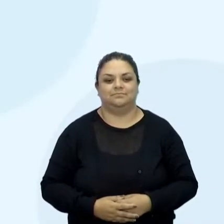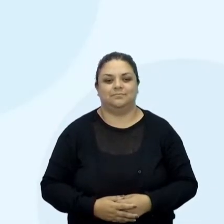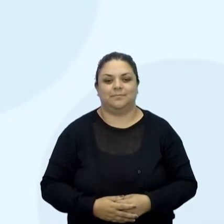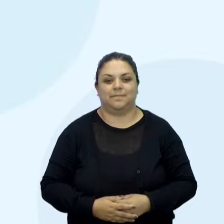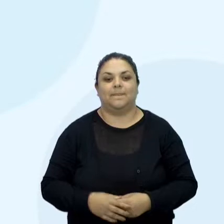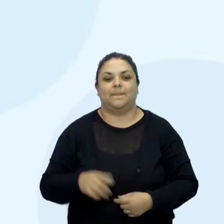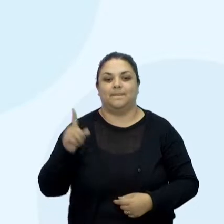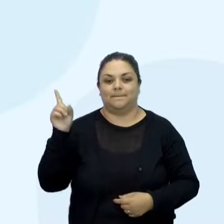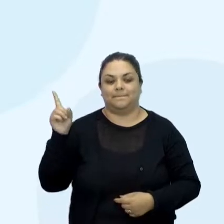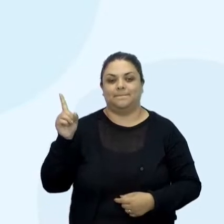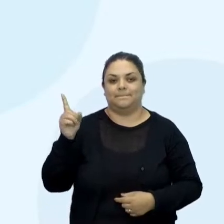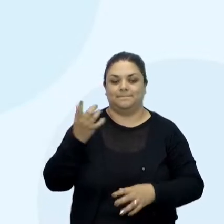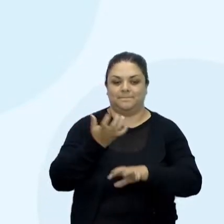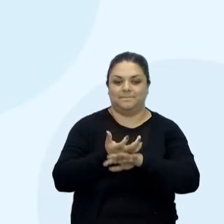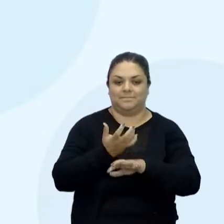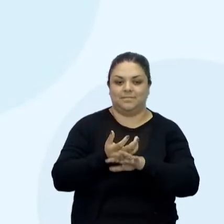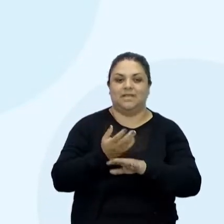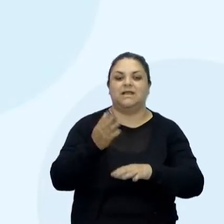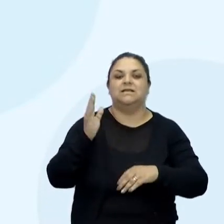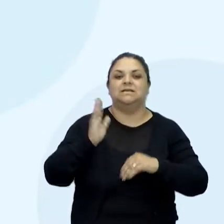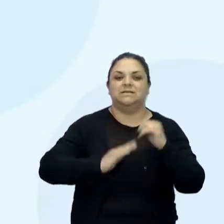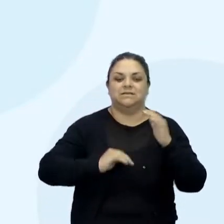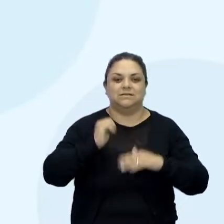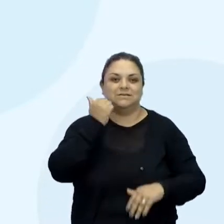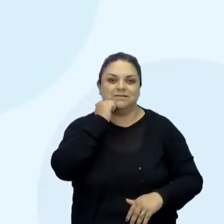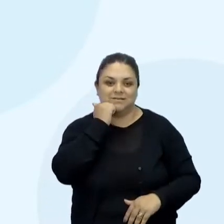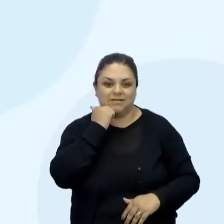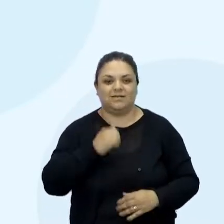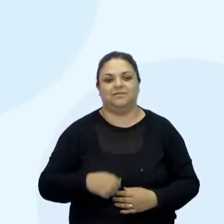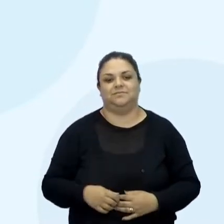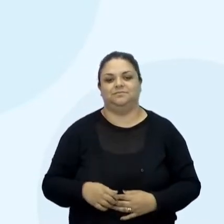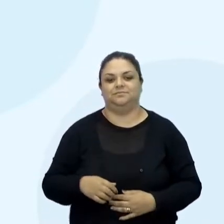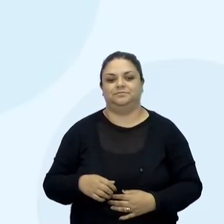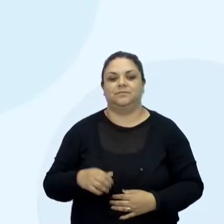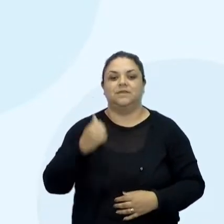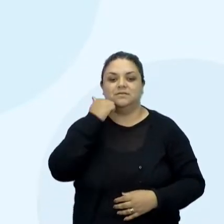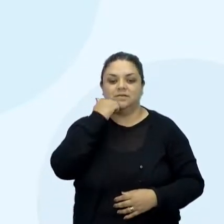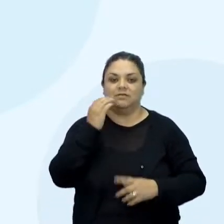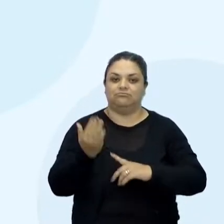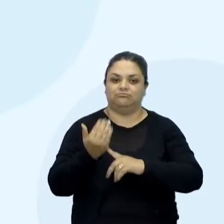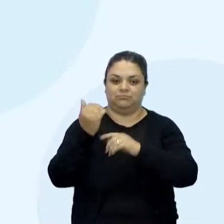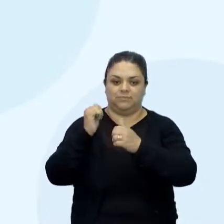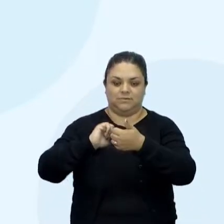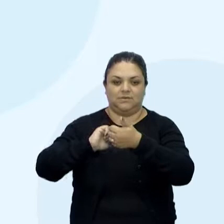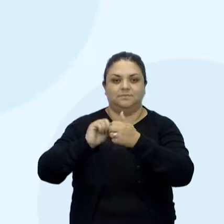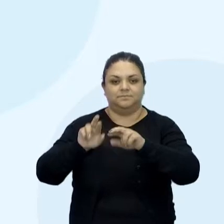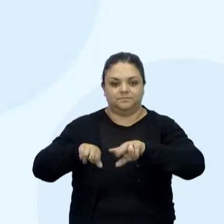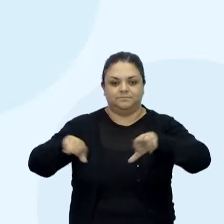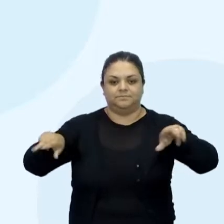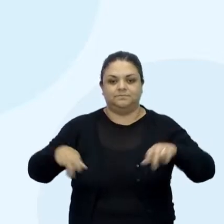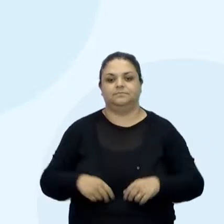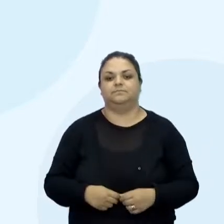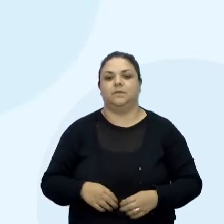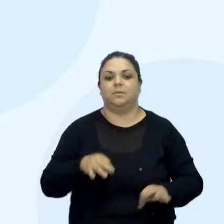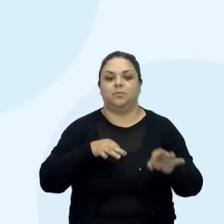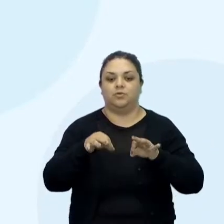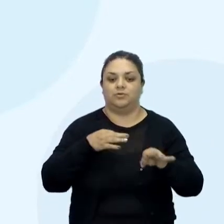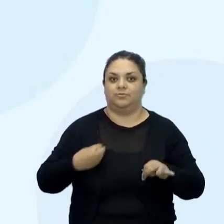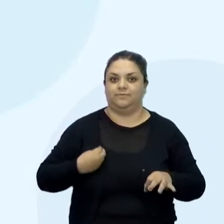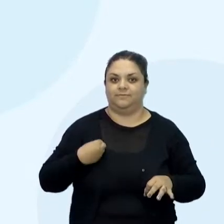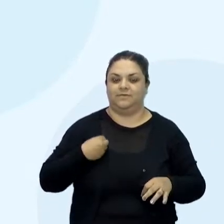em ação, área de ciências da natureza e suas tecnologias. Unidade curricular 2, projeto Vida